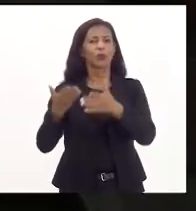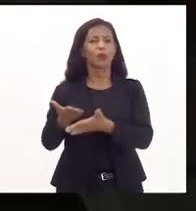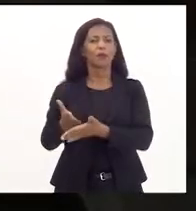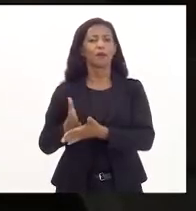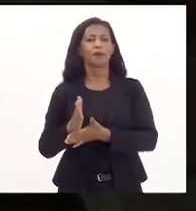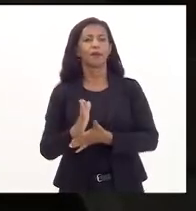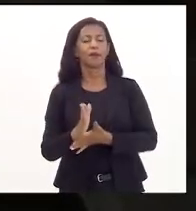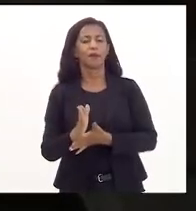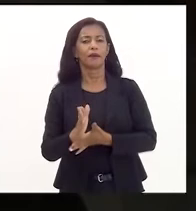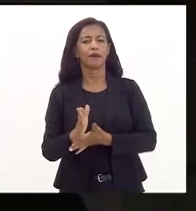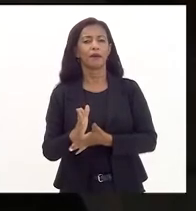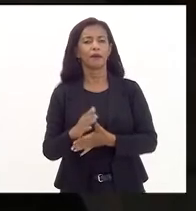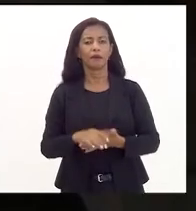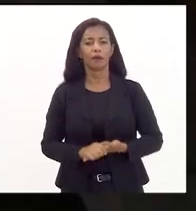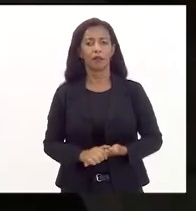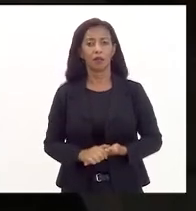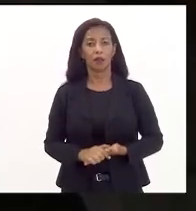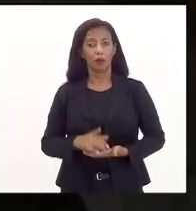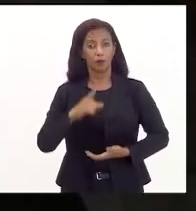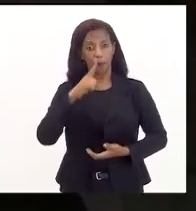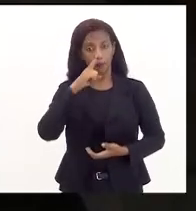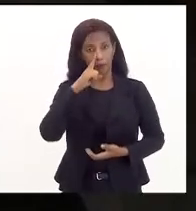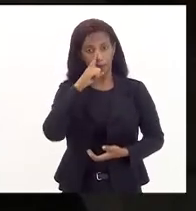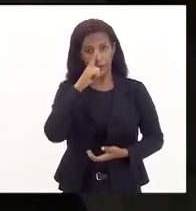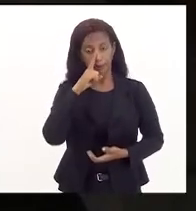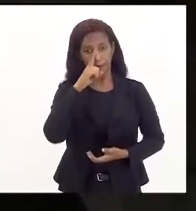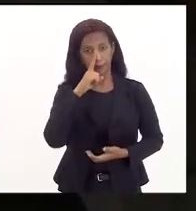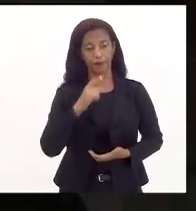aprovamos coloca em risco